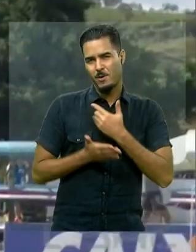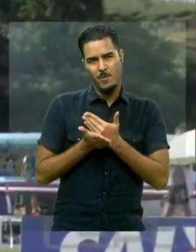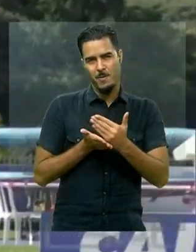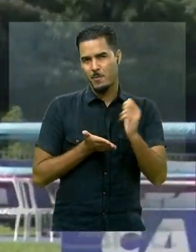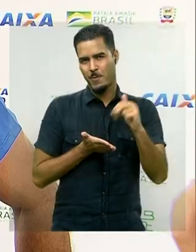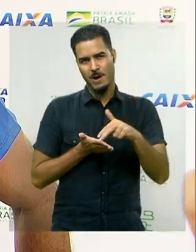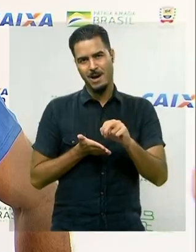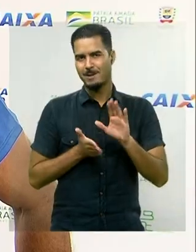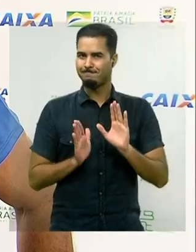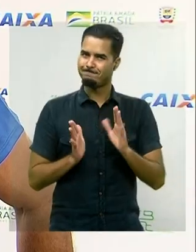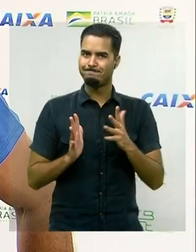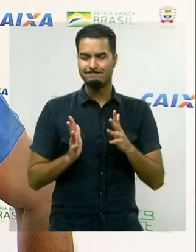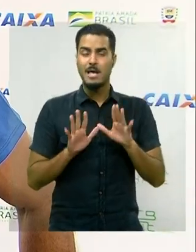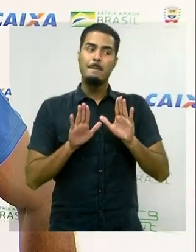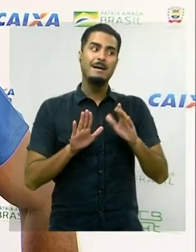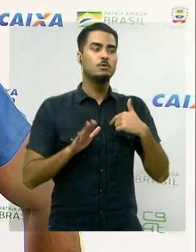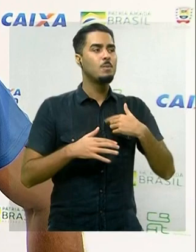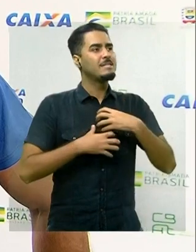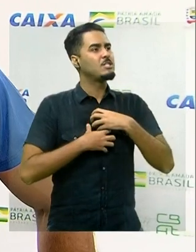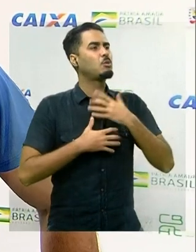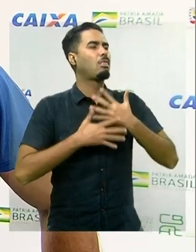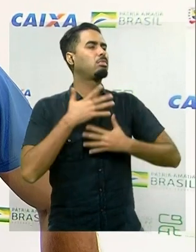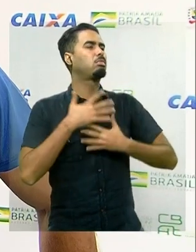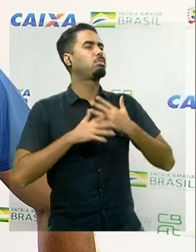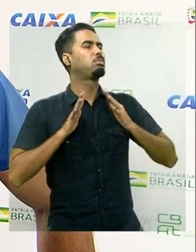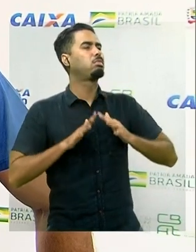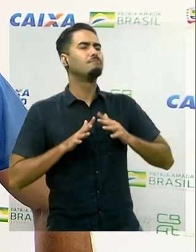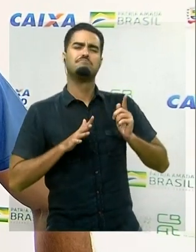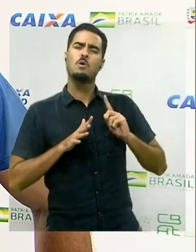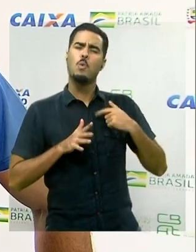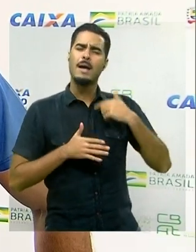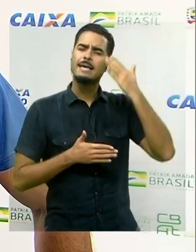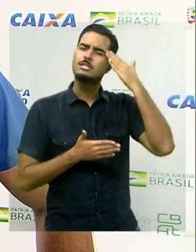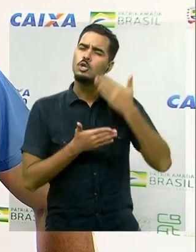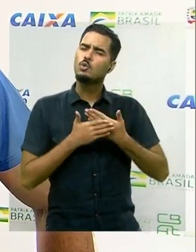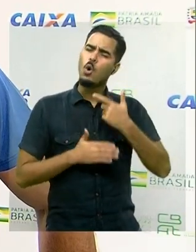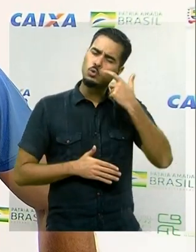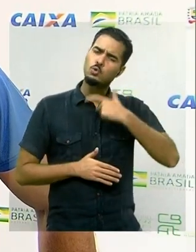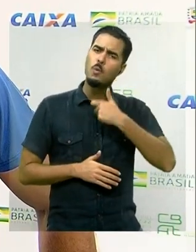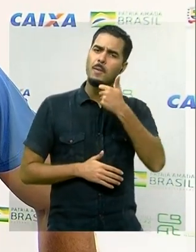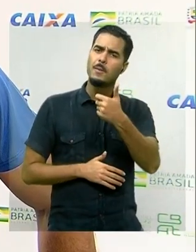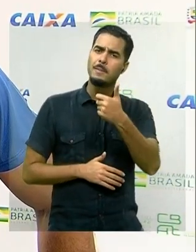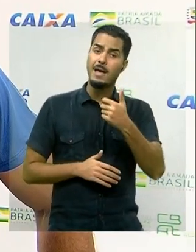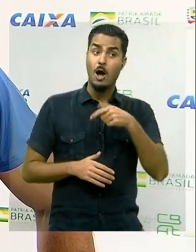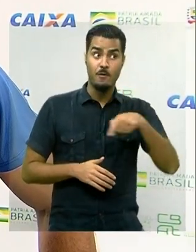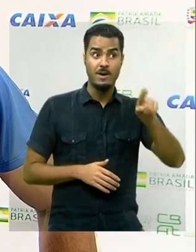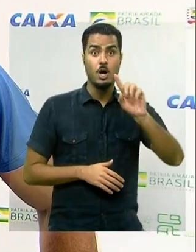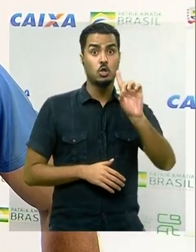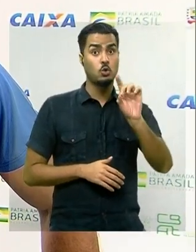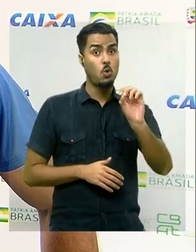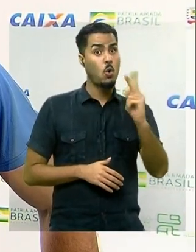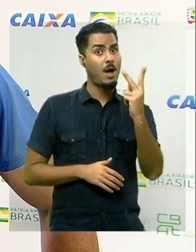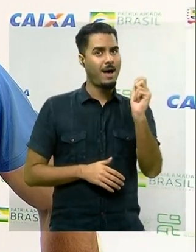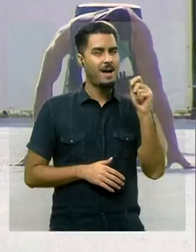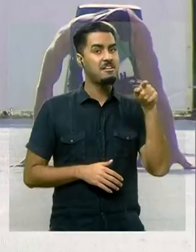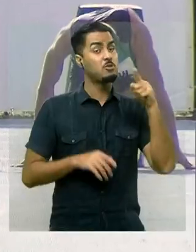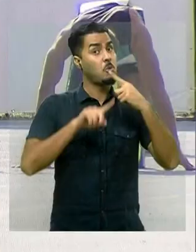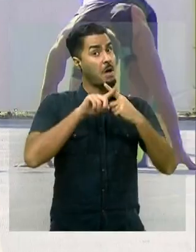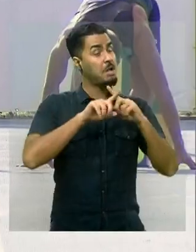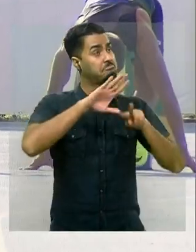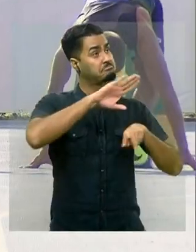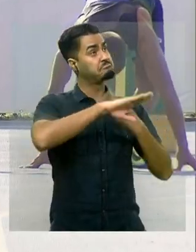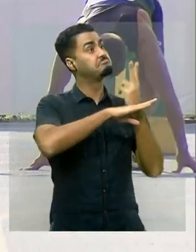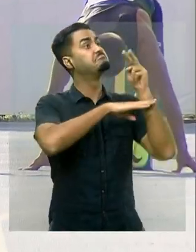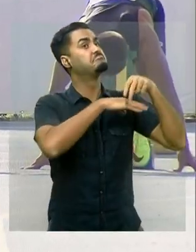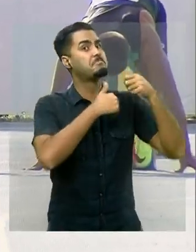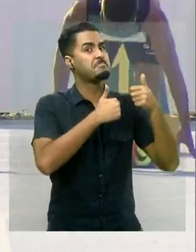ainda, mesmo assim, não estou me sentindo frustrado. Eu acredito que eu estou muito bem. Agora a gente vai para Doha, né, para Demon League. Espero saltar muito bem lá. Também